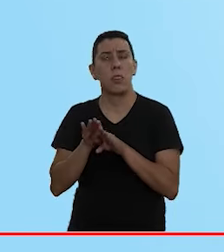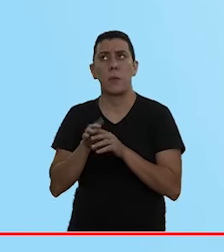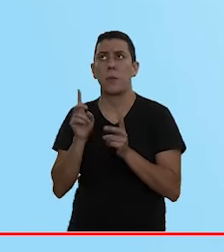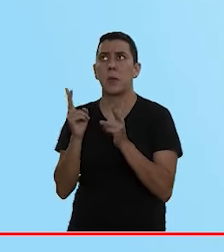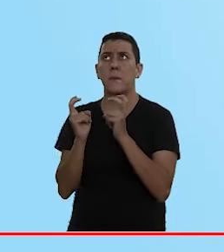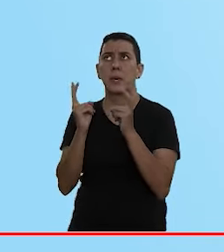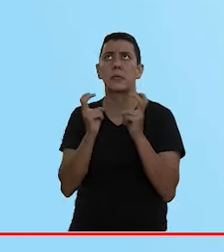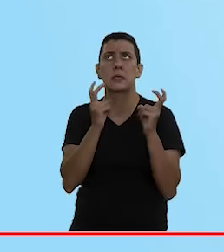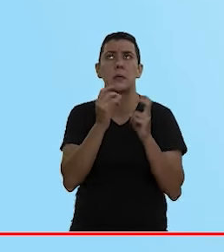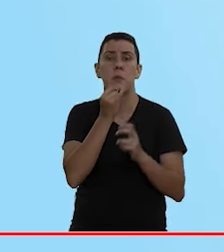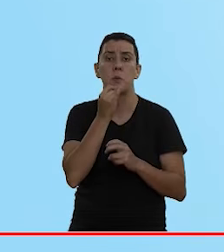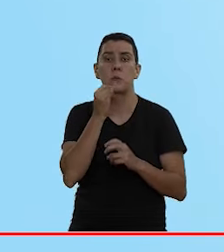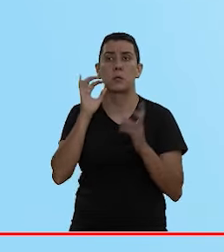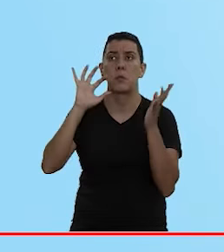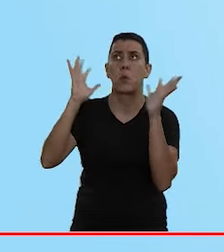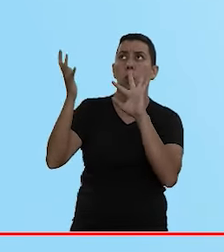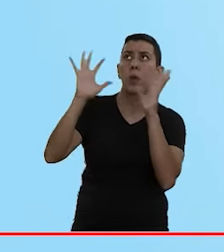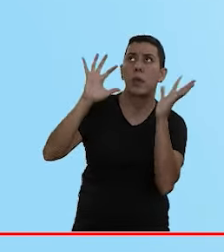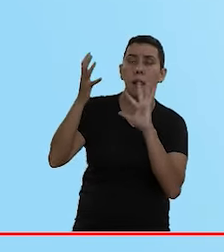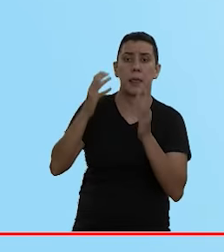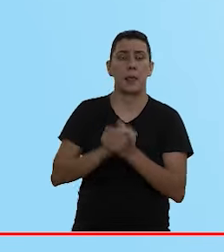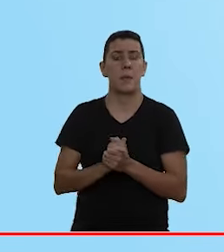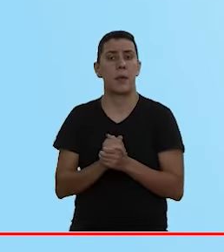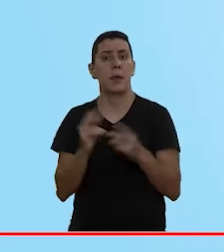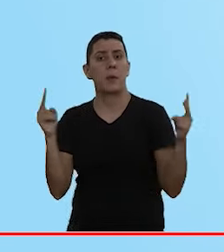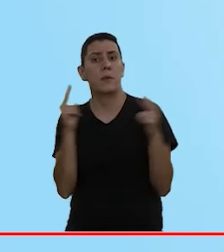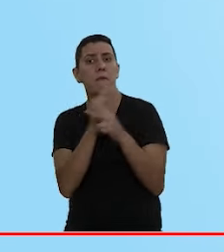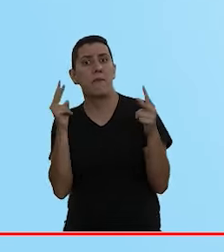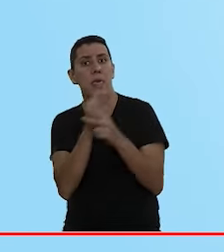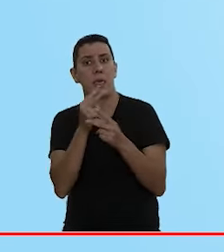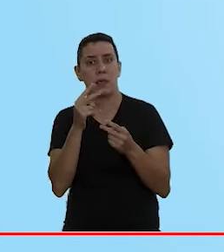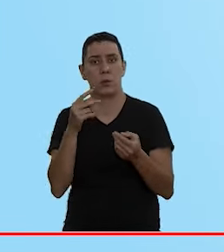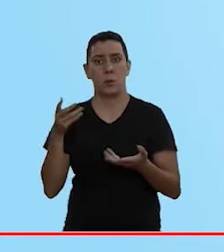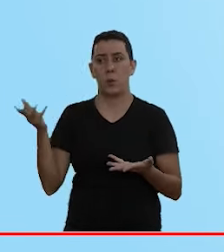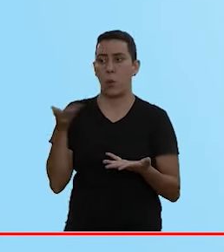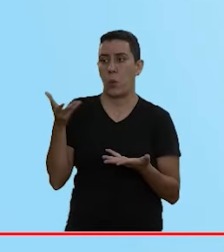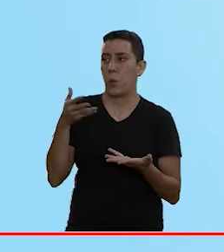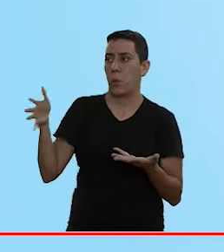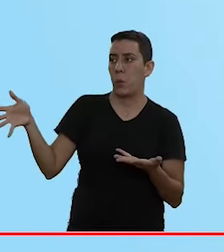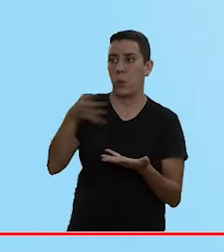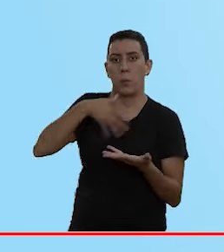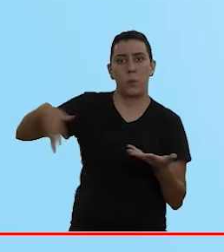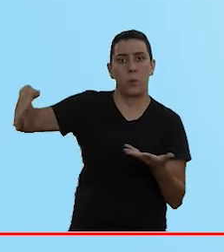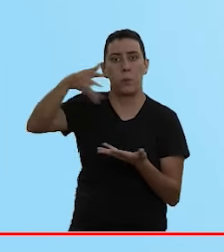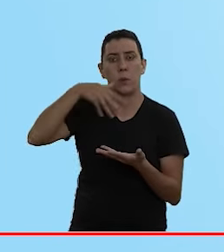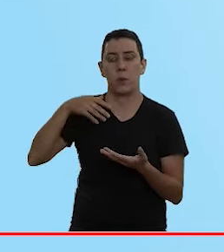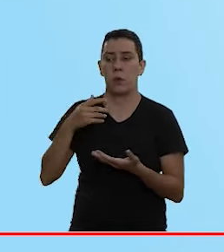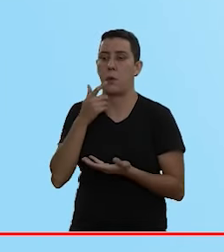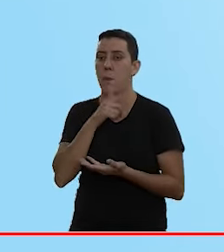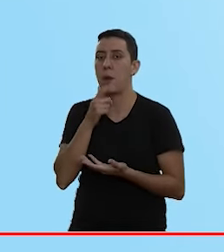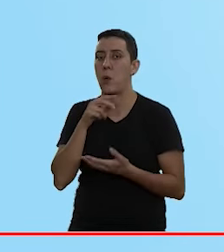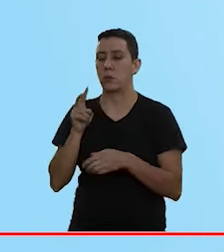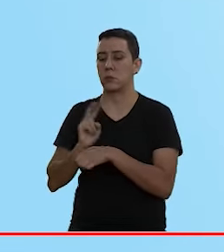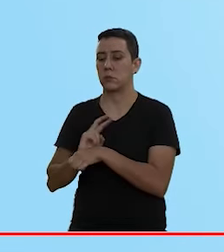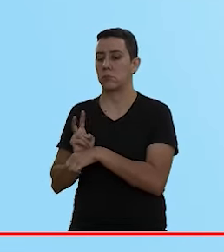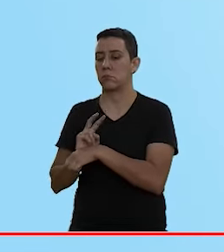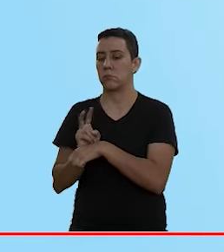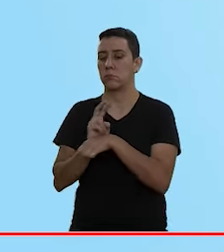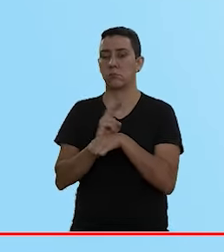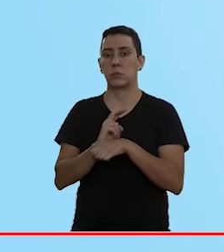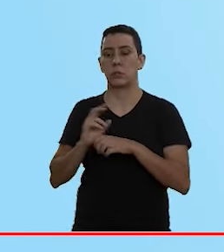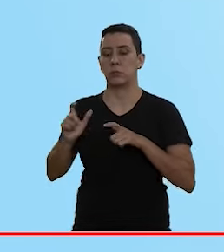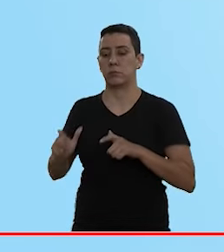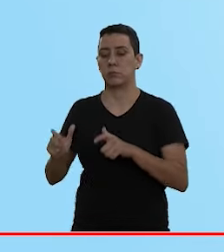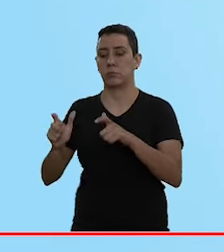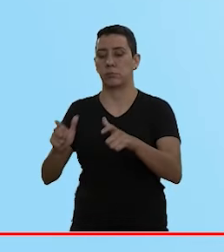radiância, velocidade de vento, também a corrente e tensão em cada uma das strings monitoradas pelo inversor, a potência